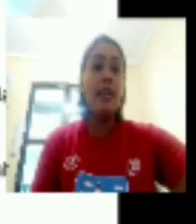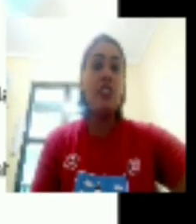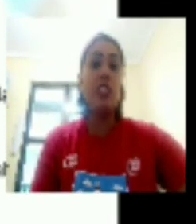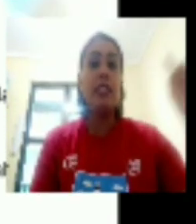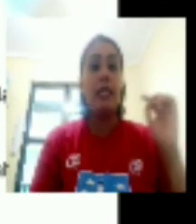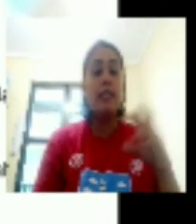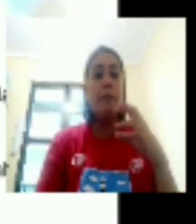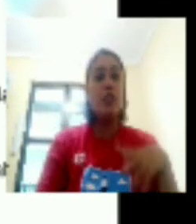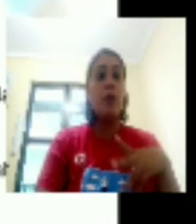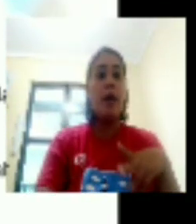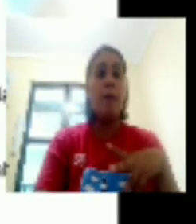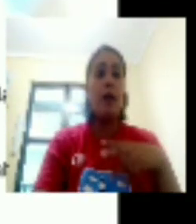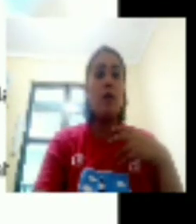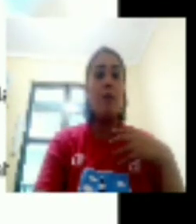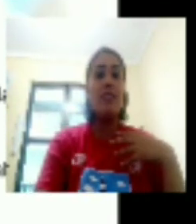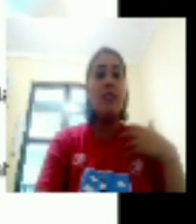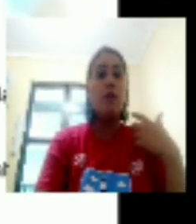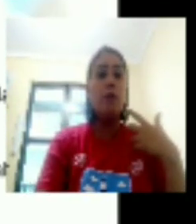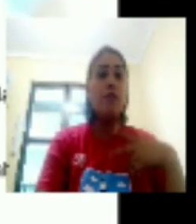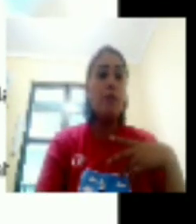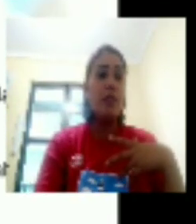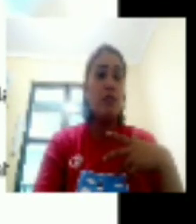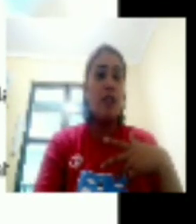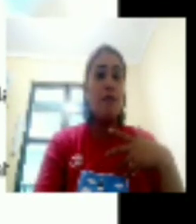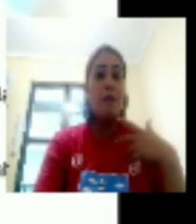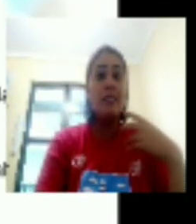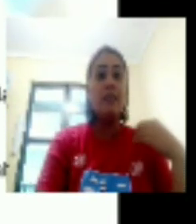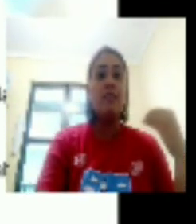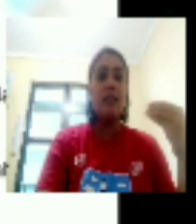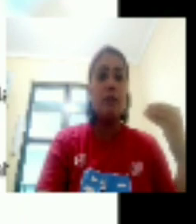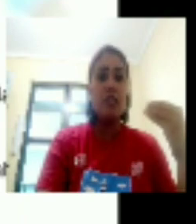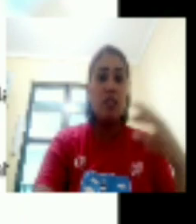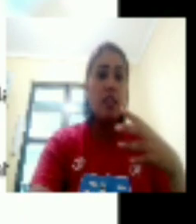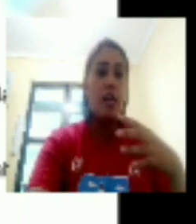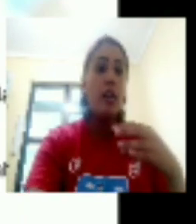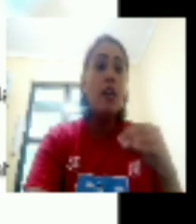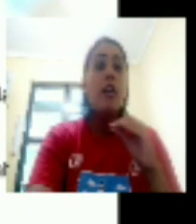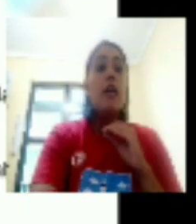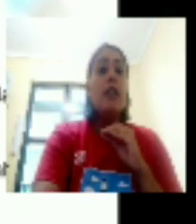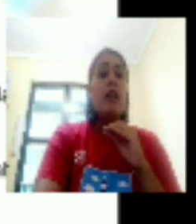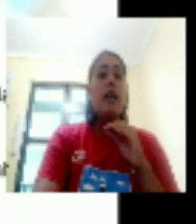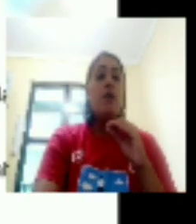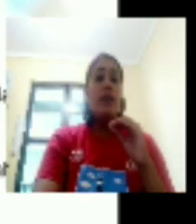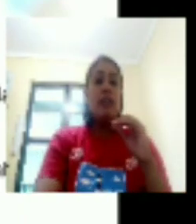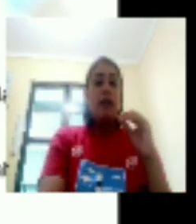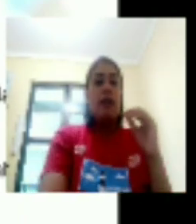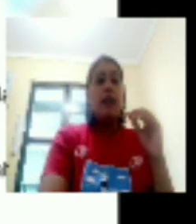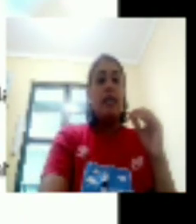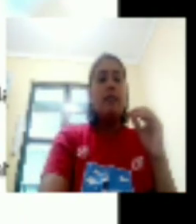E aí, gente, nessa mesma época começa o movimento da reforma sanitária brasileira.